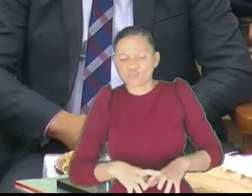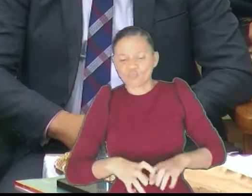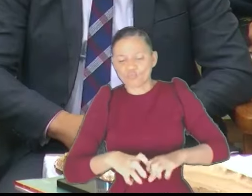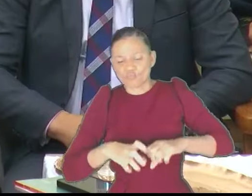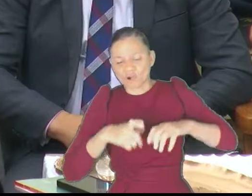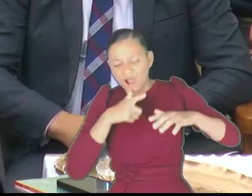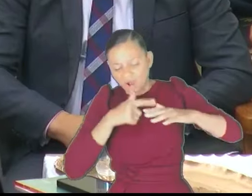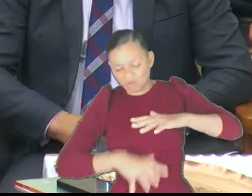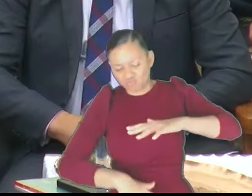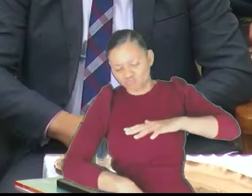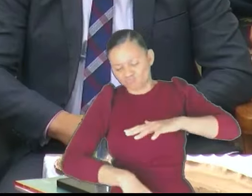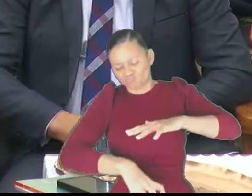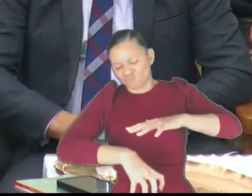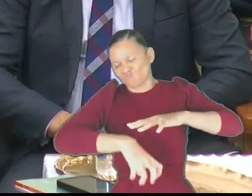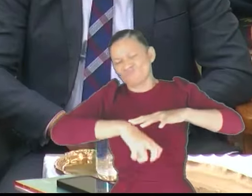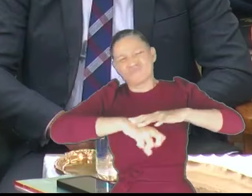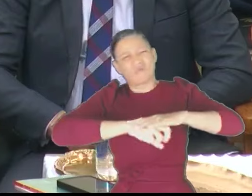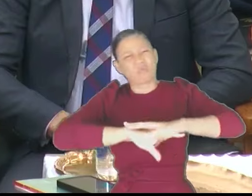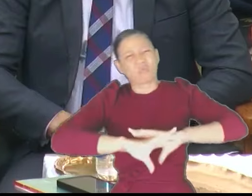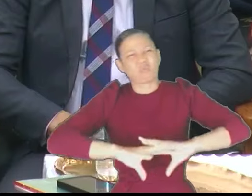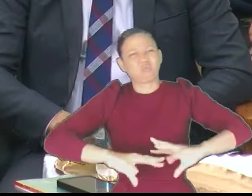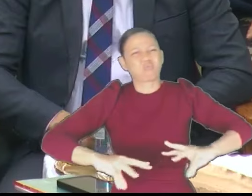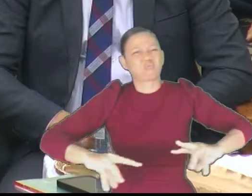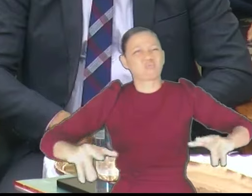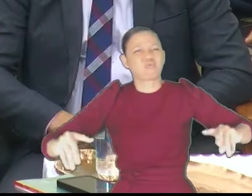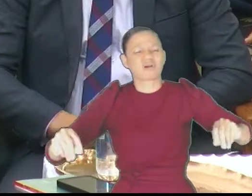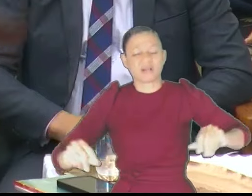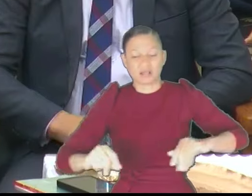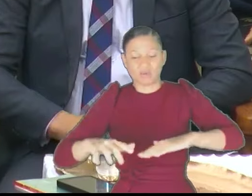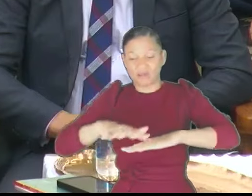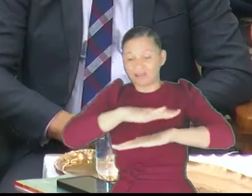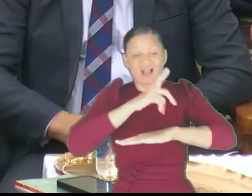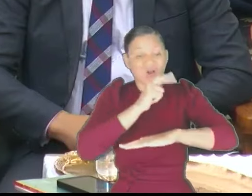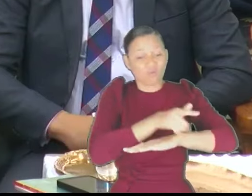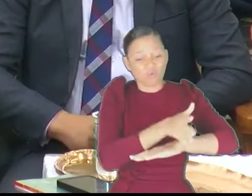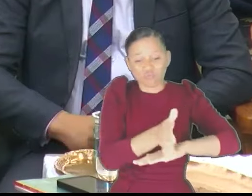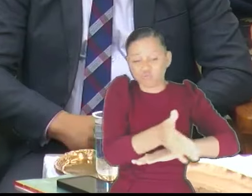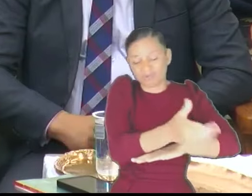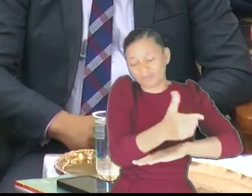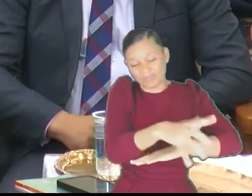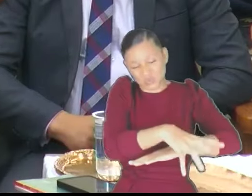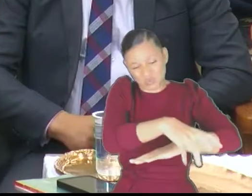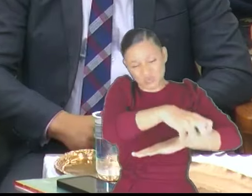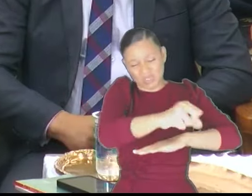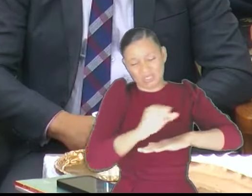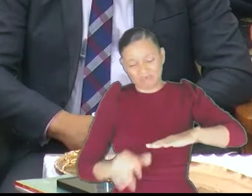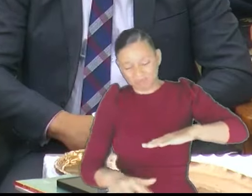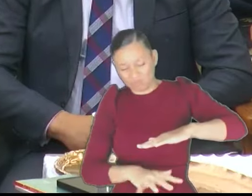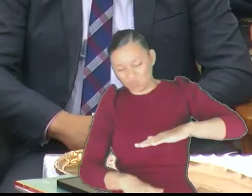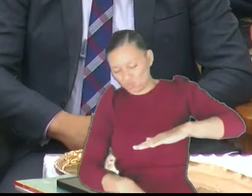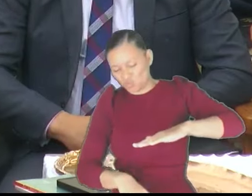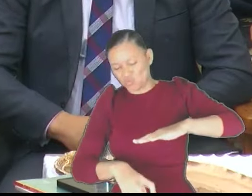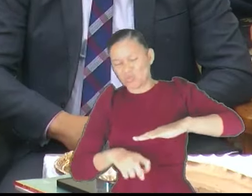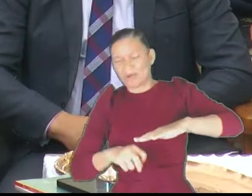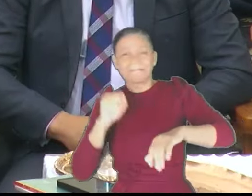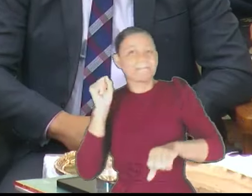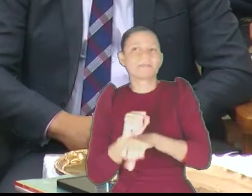freático. Não vai ter água nem de cima nem de baixo, Deus vai cerrar o céu. Eu estou